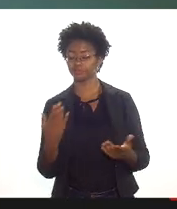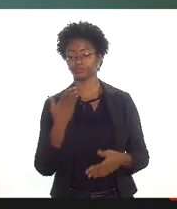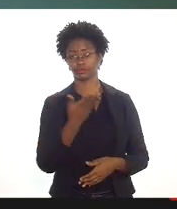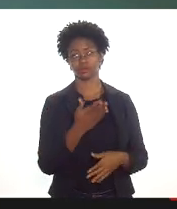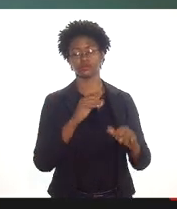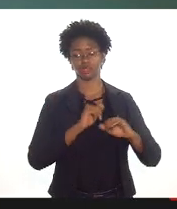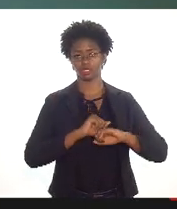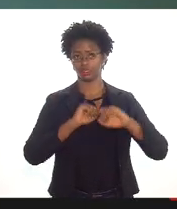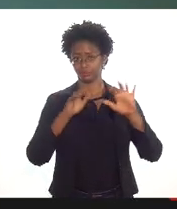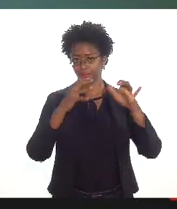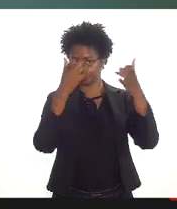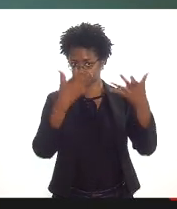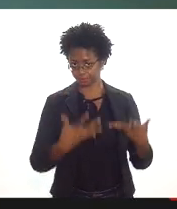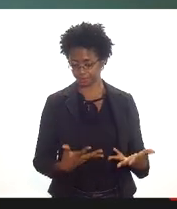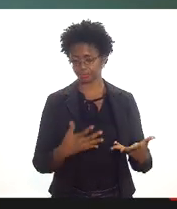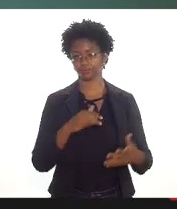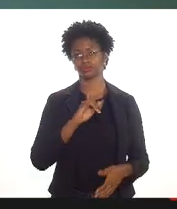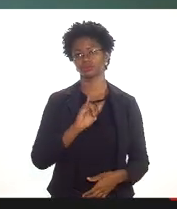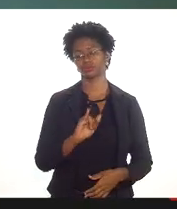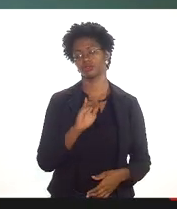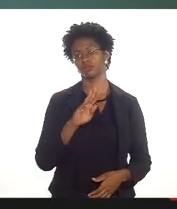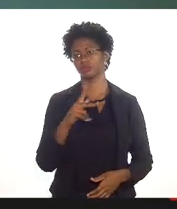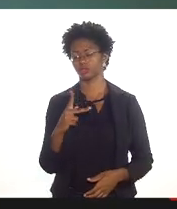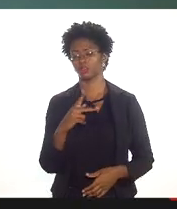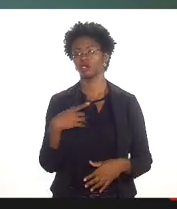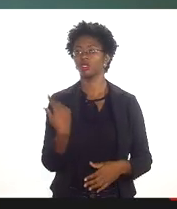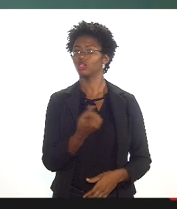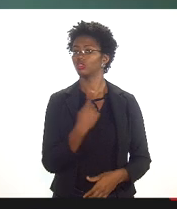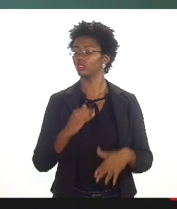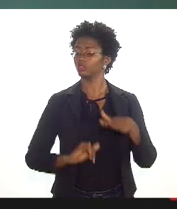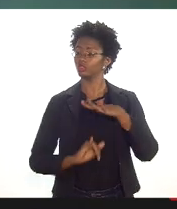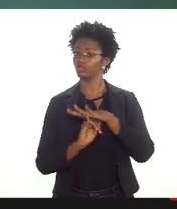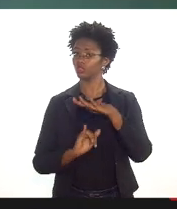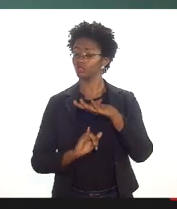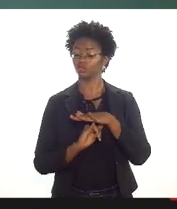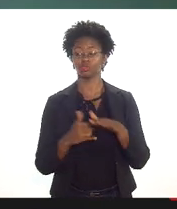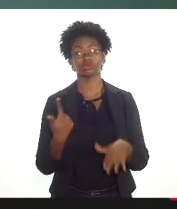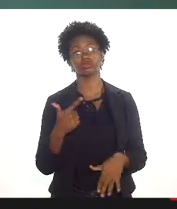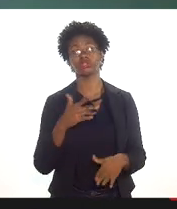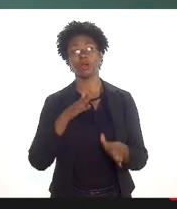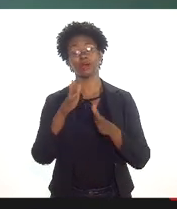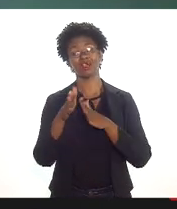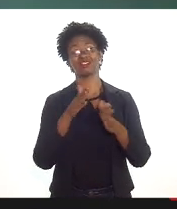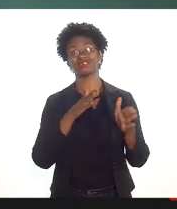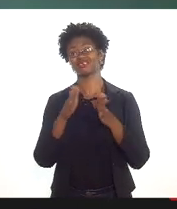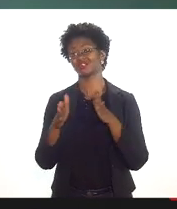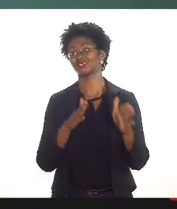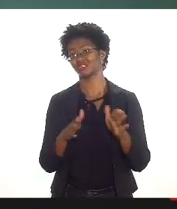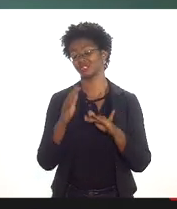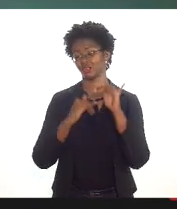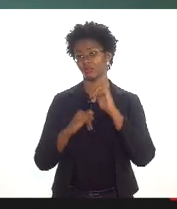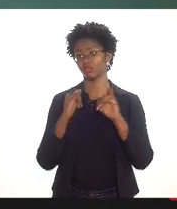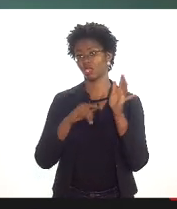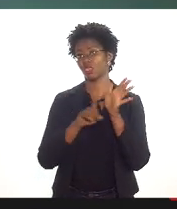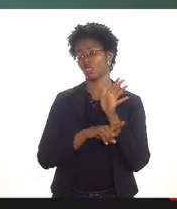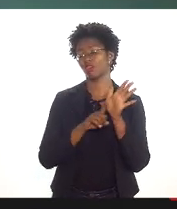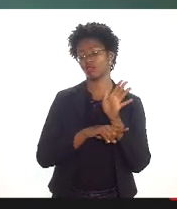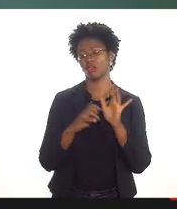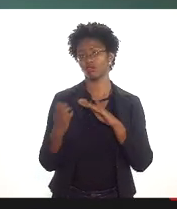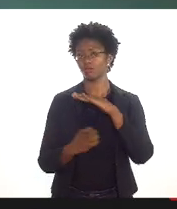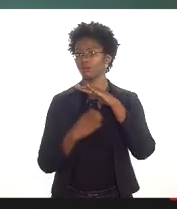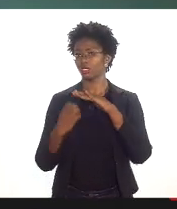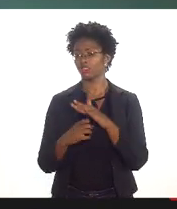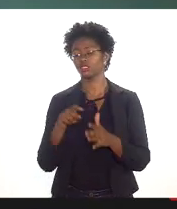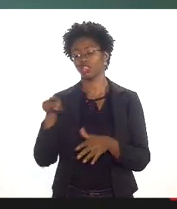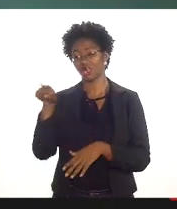aqui do IBP. Né? Nós, do Instituto, nós não temos acesso aos dados das deduções das empresas. Né? Esses dados,